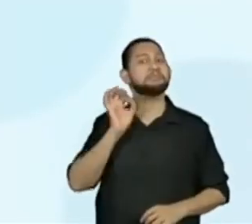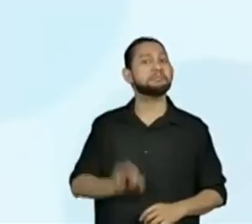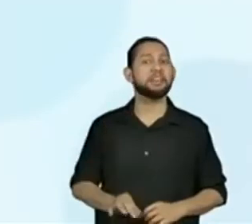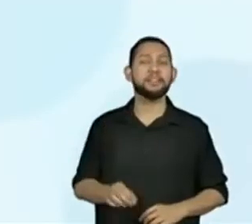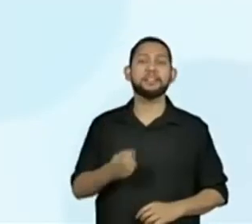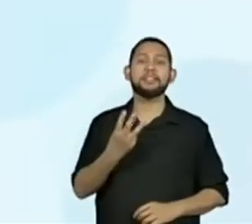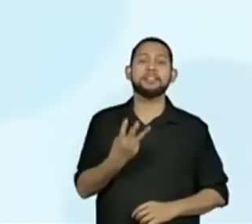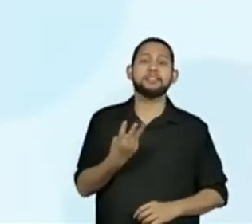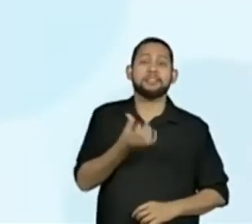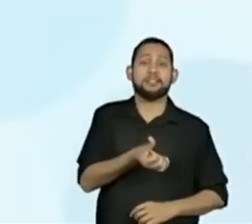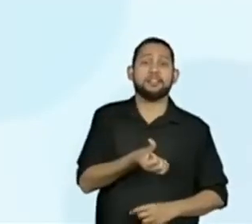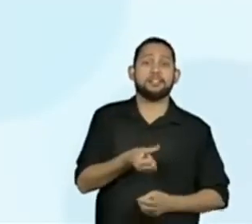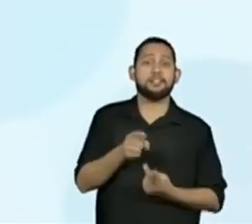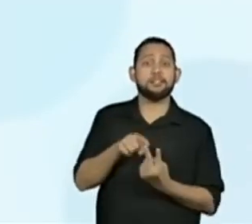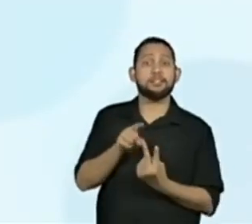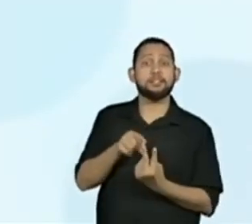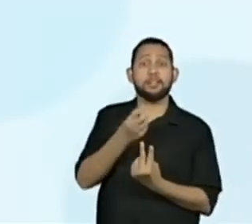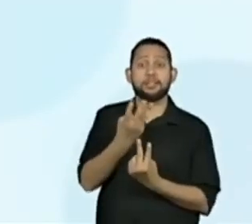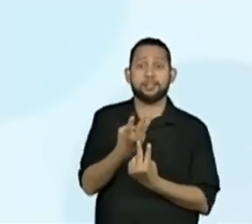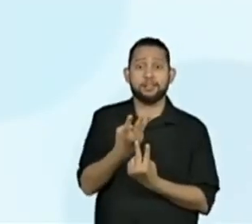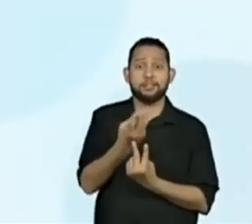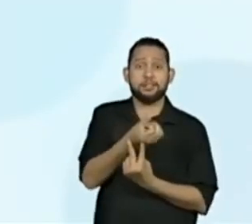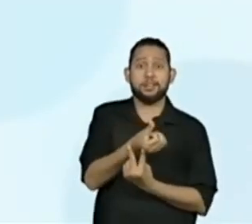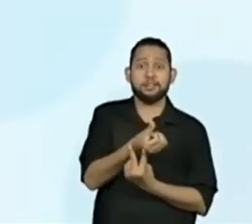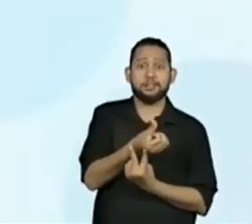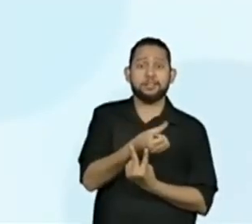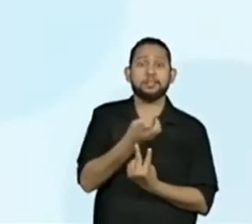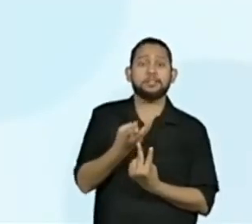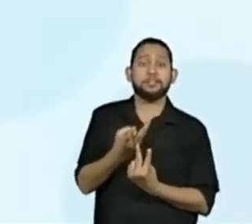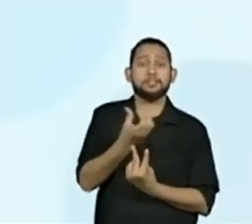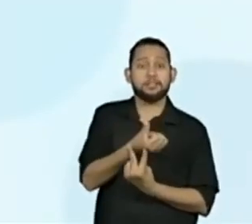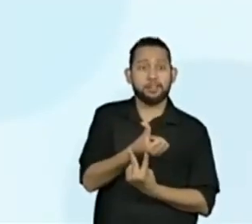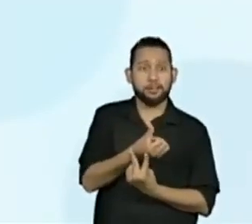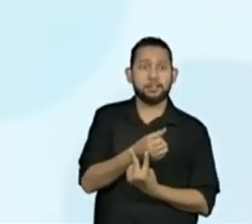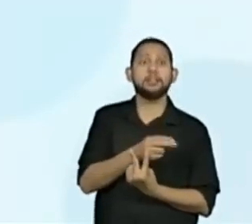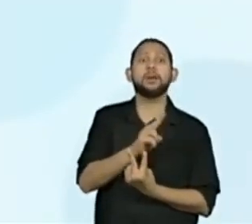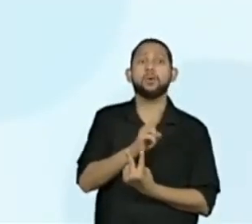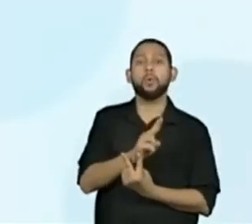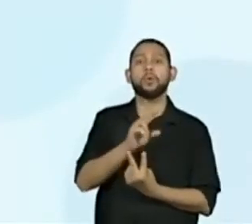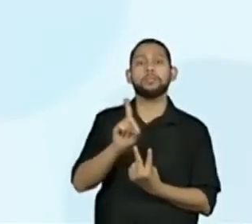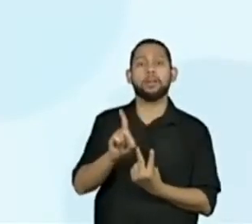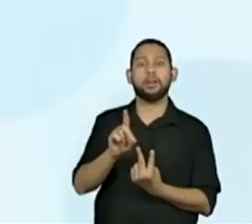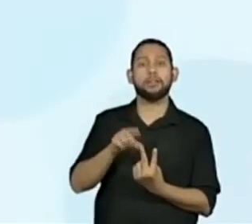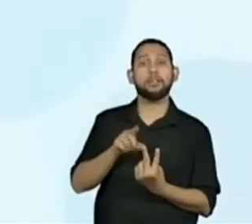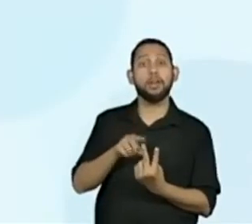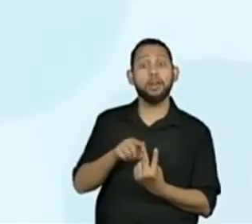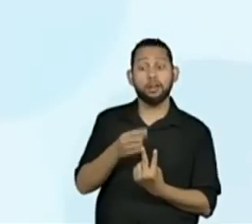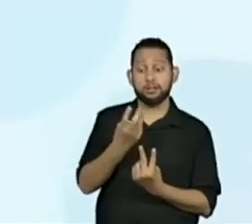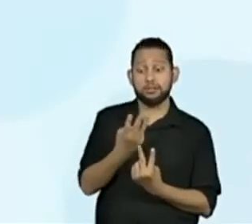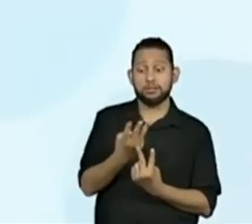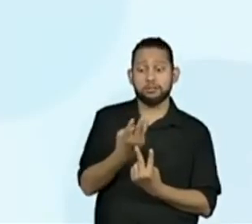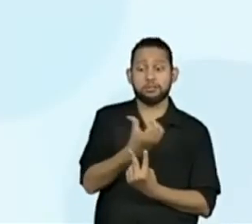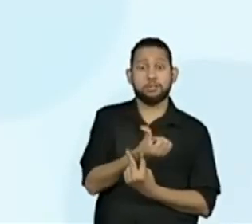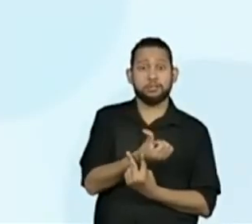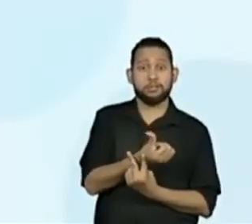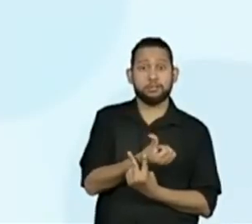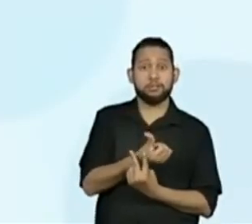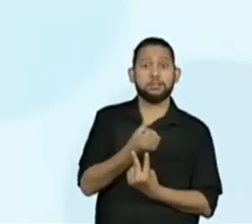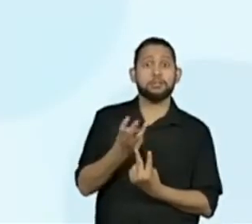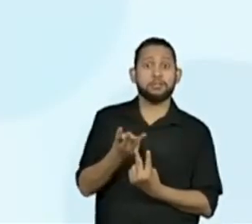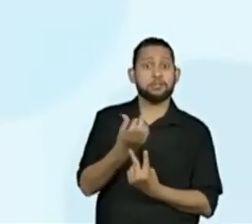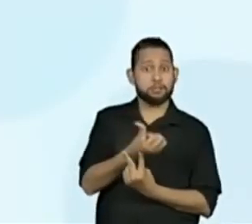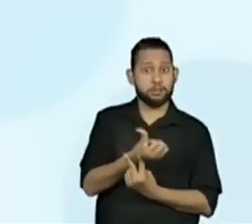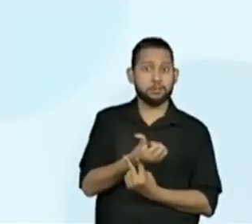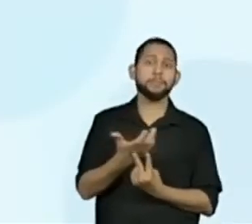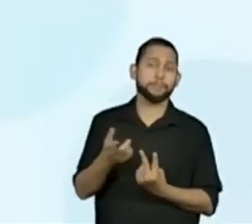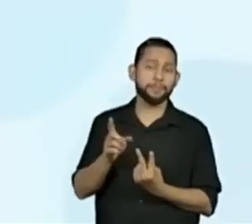né, professora? Exatamente, que eles estão entendendo tudo. Muito bom. Olha só, 36 então. E agora, nós podemos ir nessa mesma